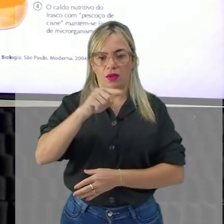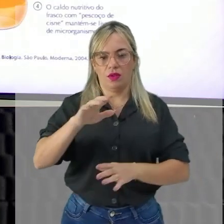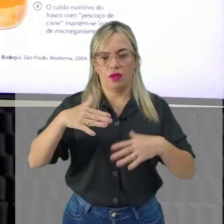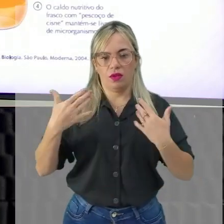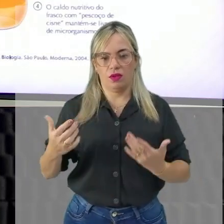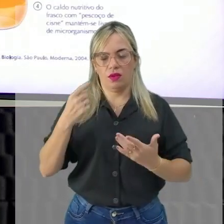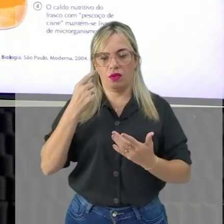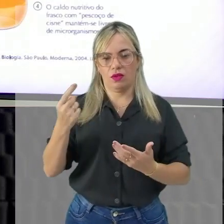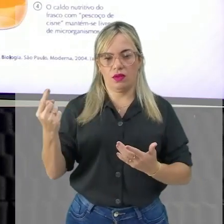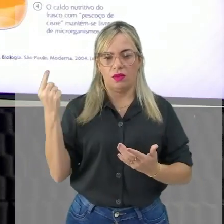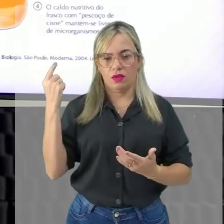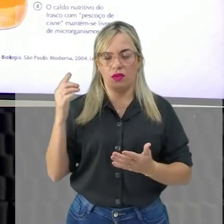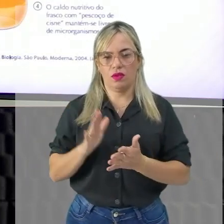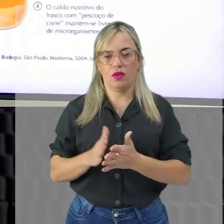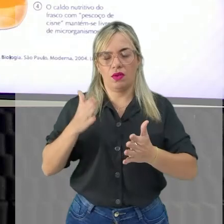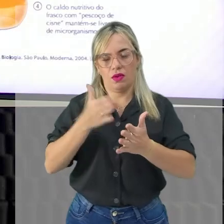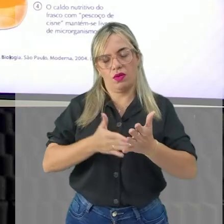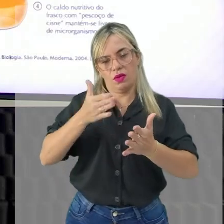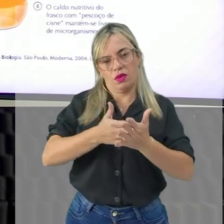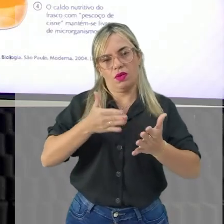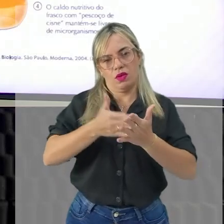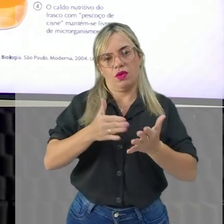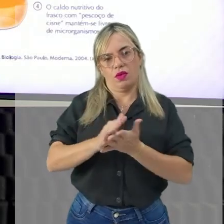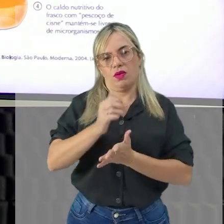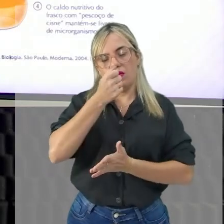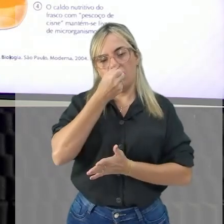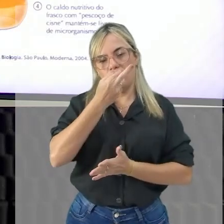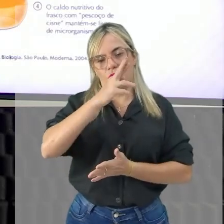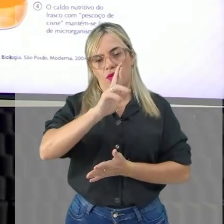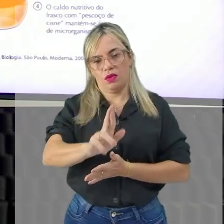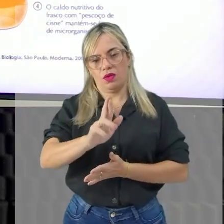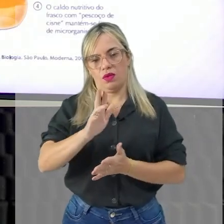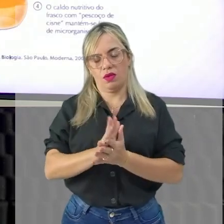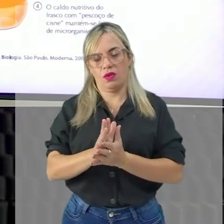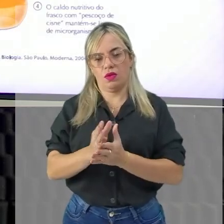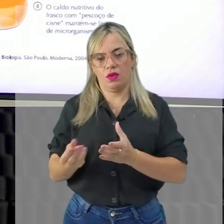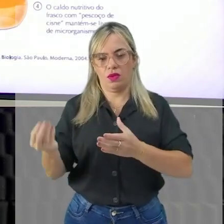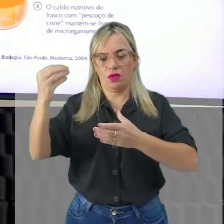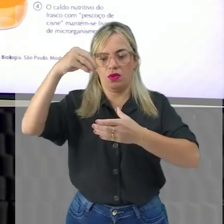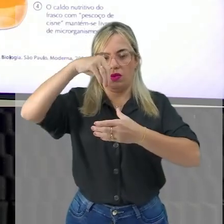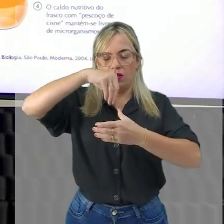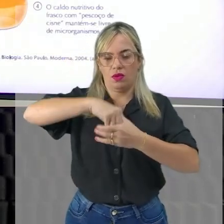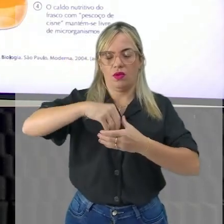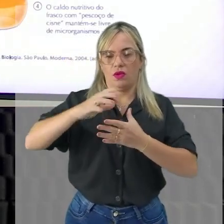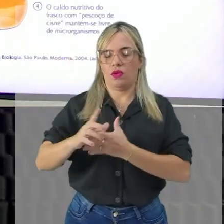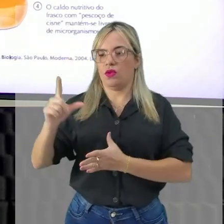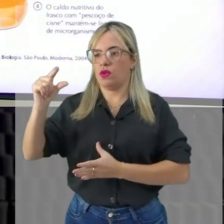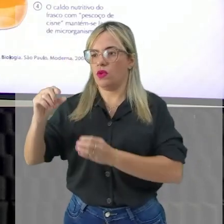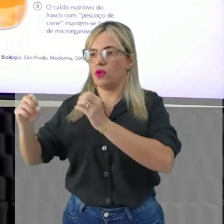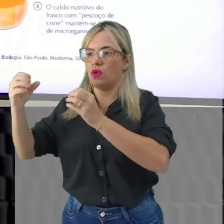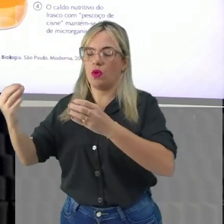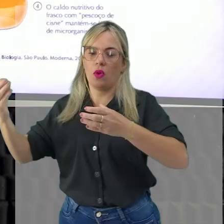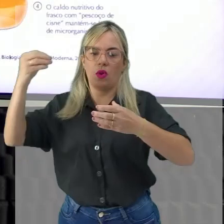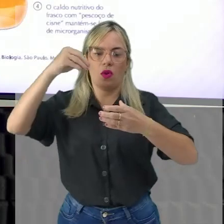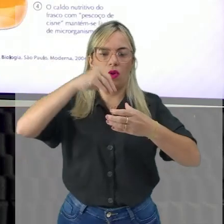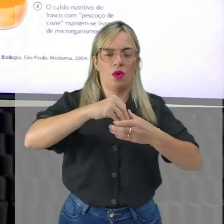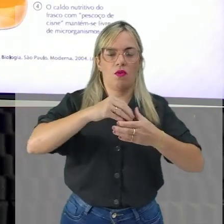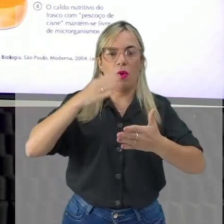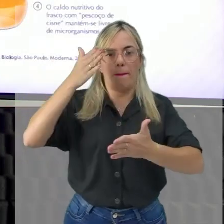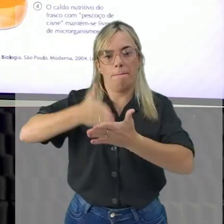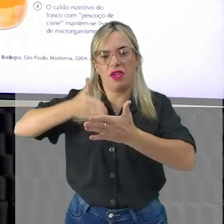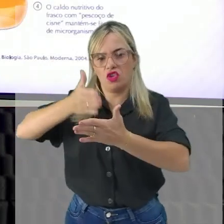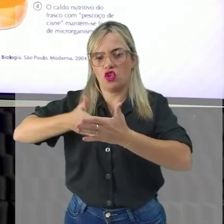eu vou impedir que o ar entre trazendo micro-organismos de fora, né?